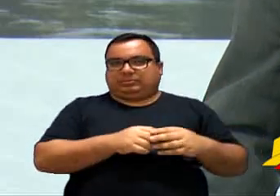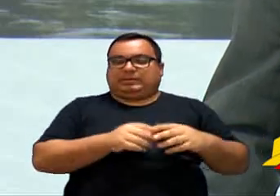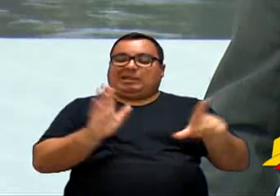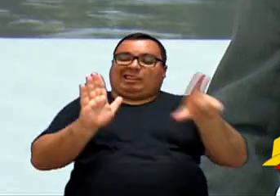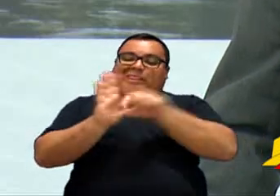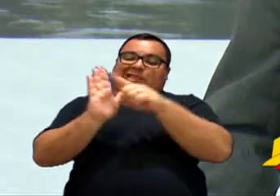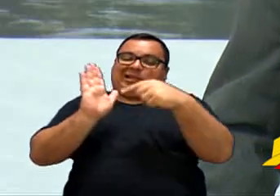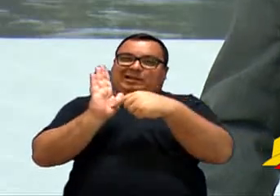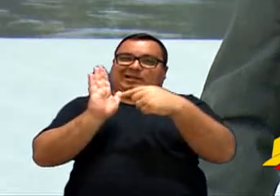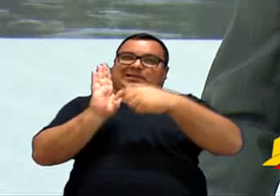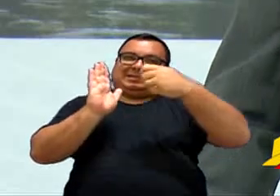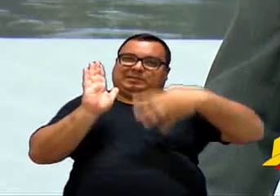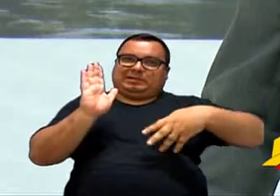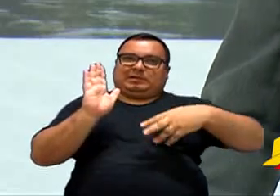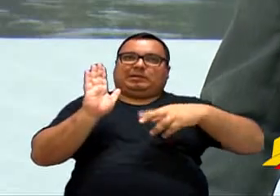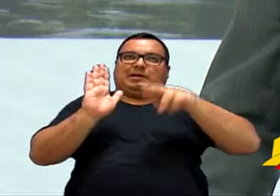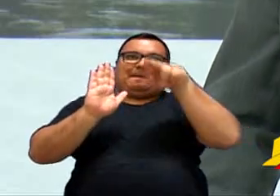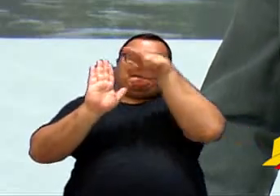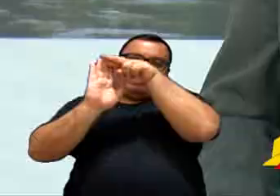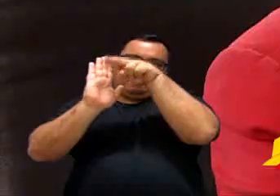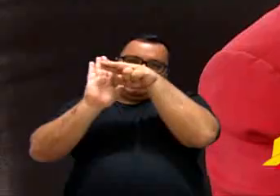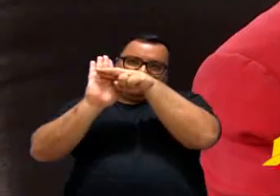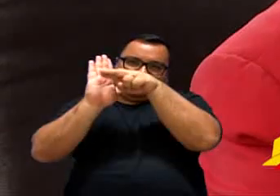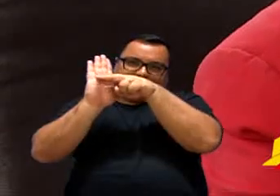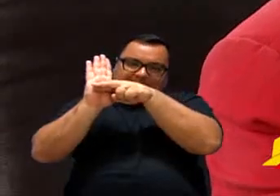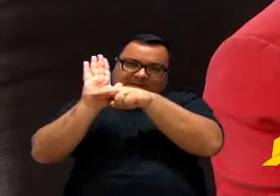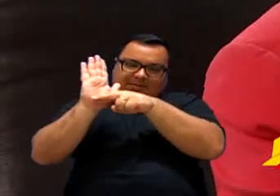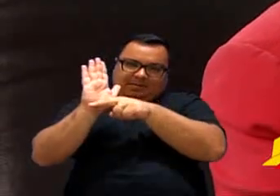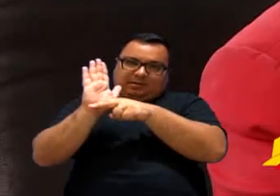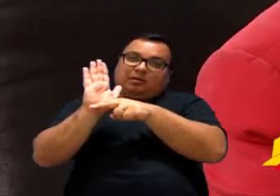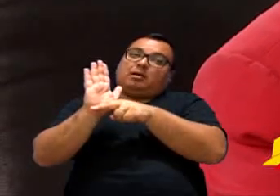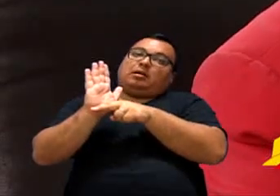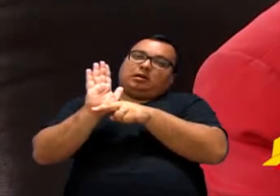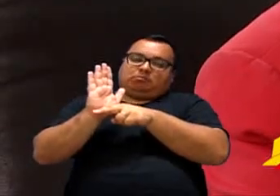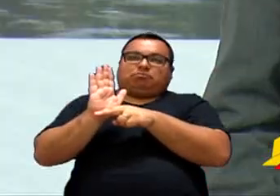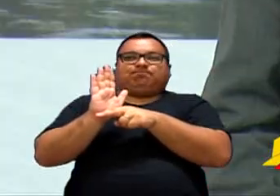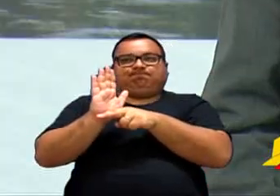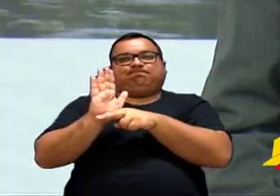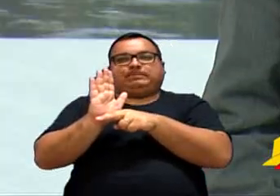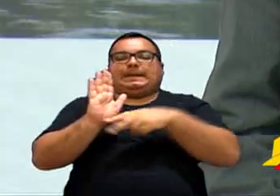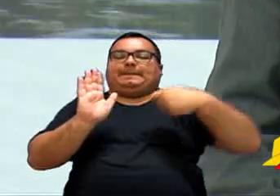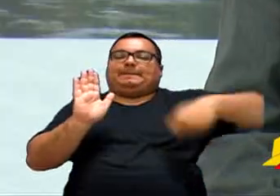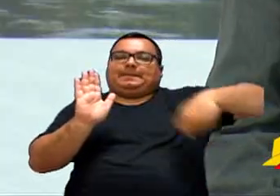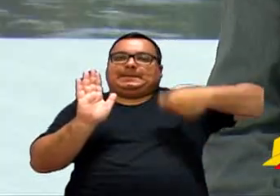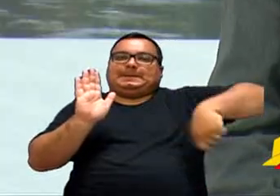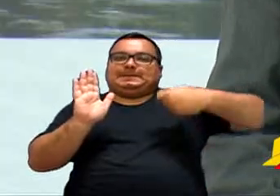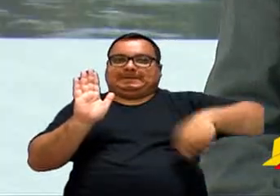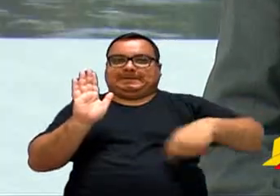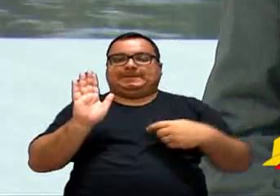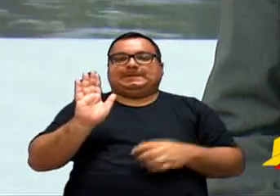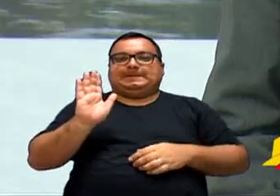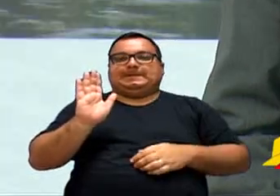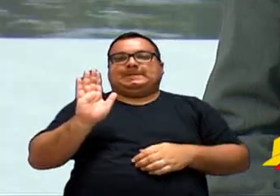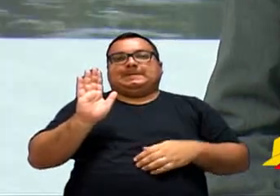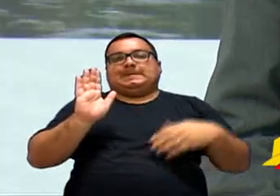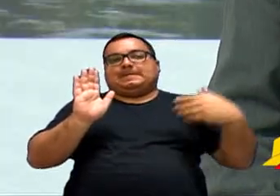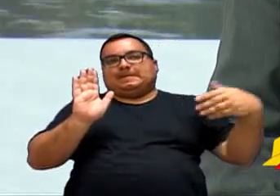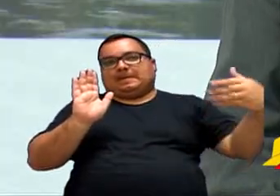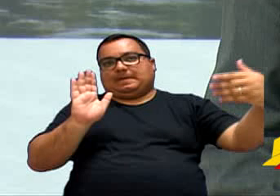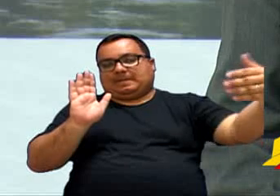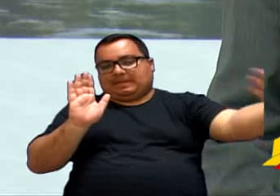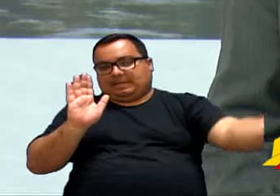área como Feira da Barganha. E não deveria ter um regramento para a Feira da Barganha? Aí, através... Já que está ocupando uma área pública.